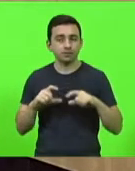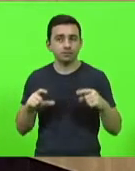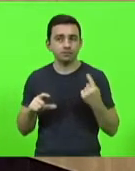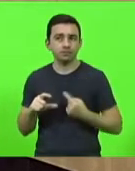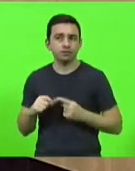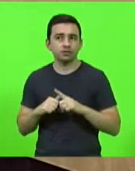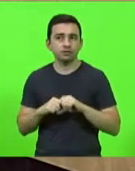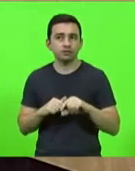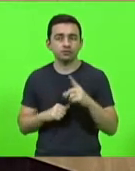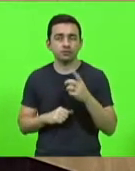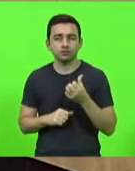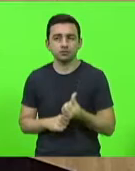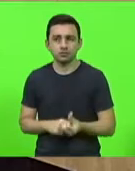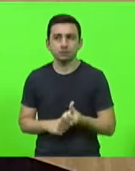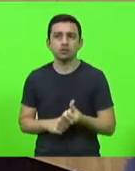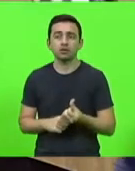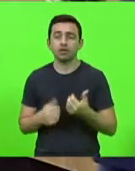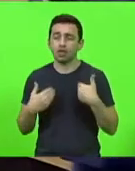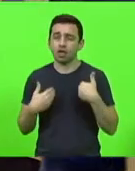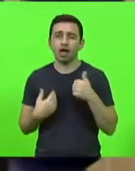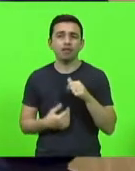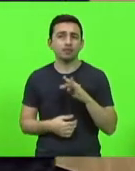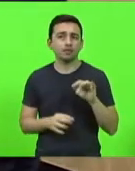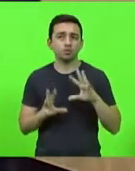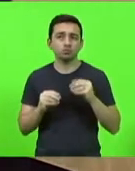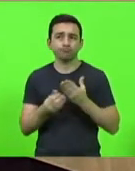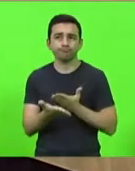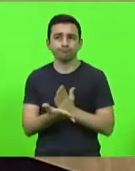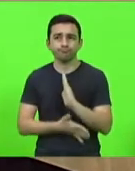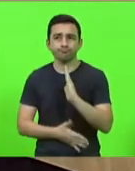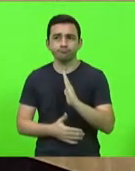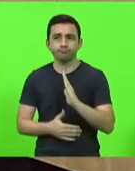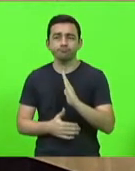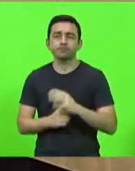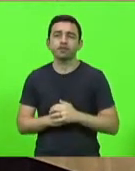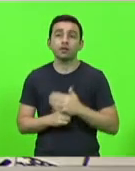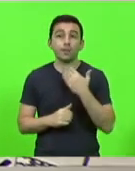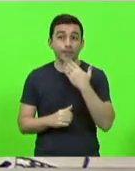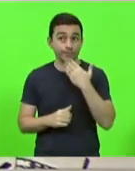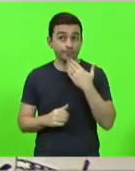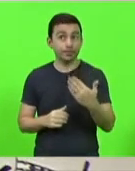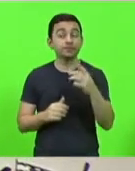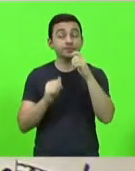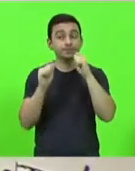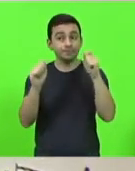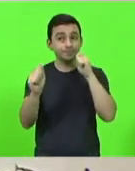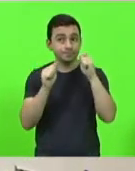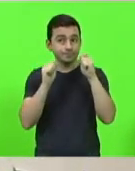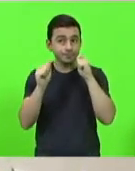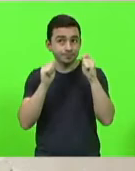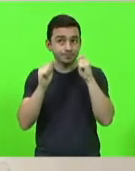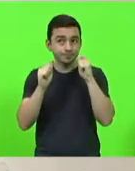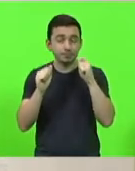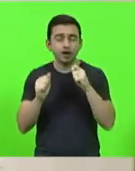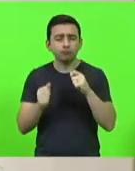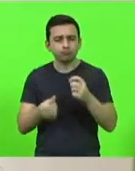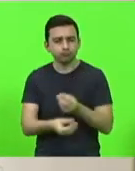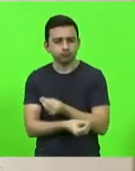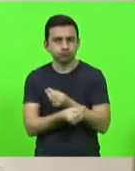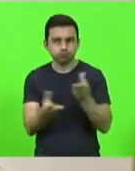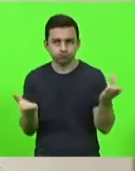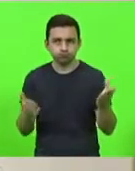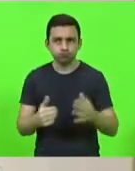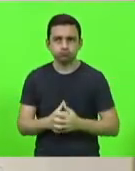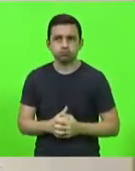do artigo número 106, eu dou as atas por aprovadas. E eu solicito à senhora que proceda à distribuição de expediente.